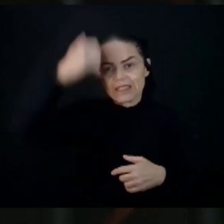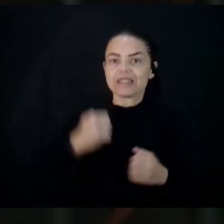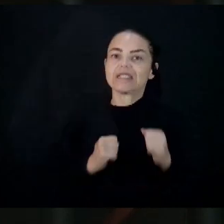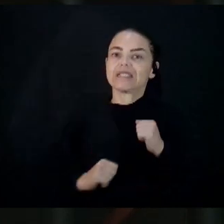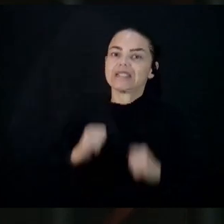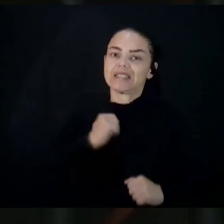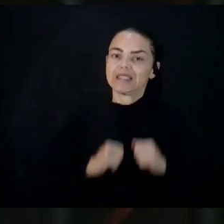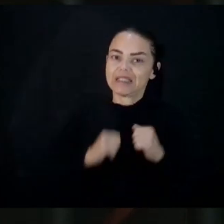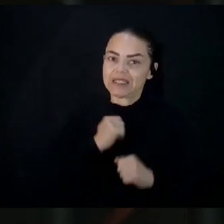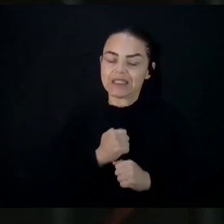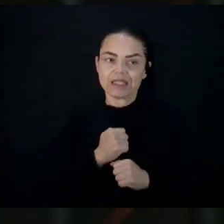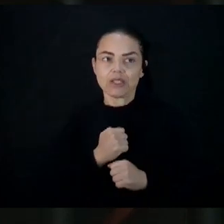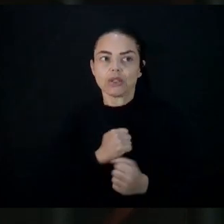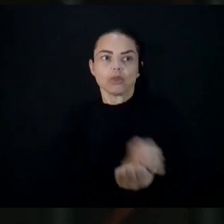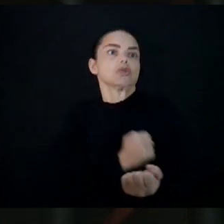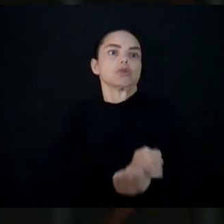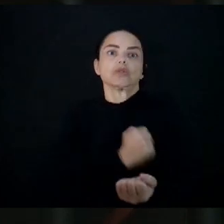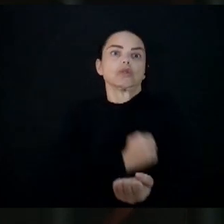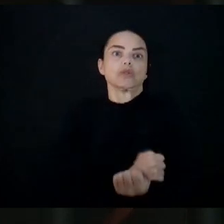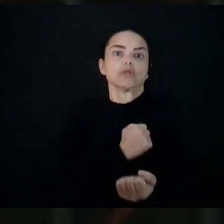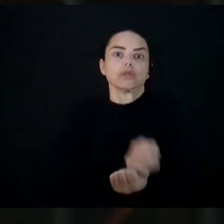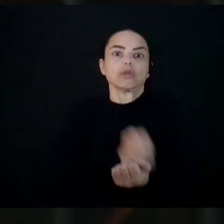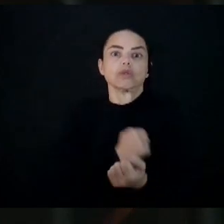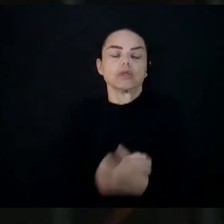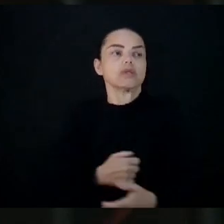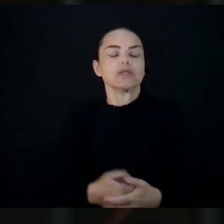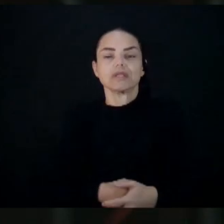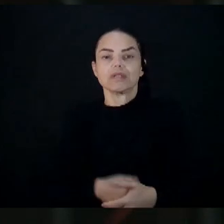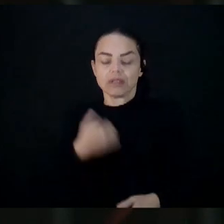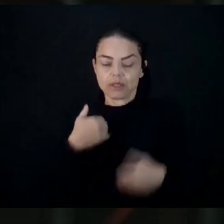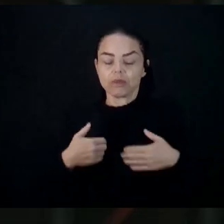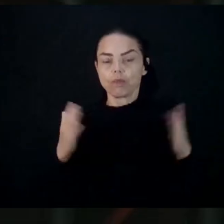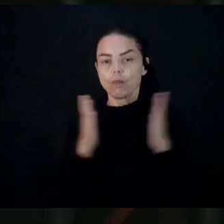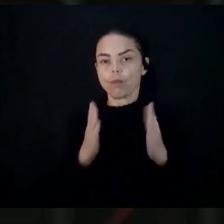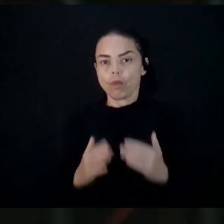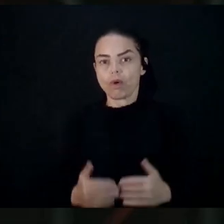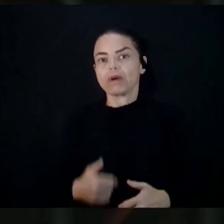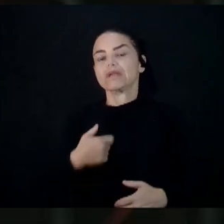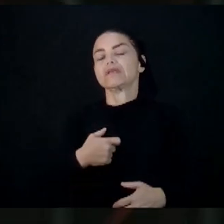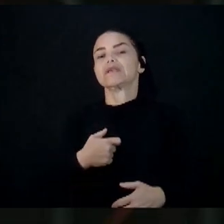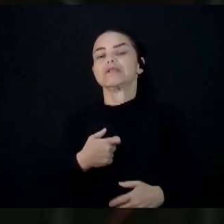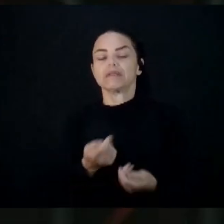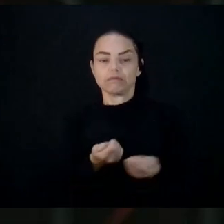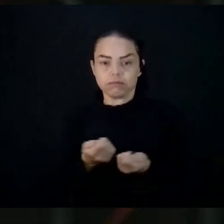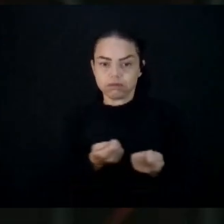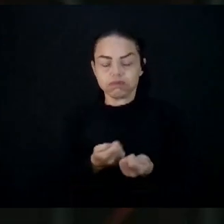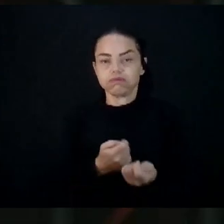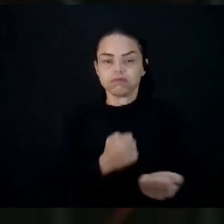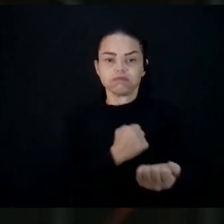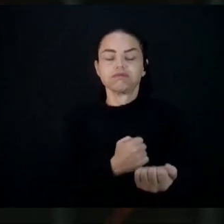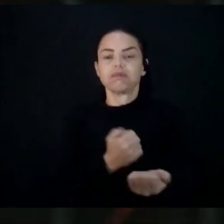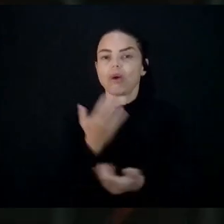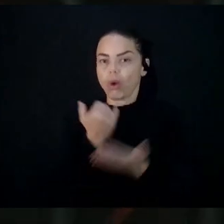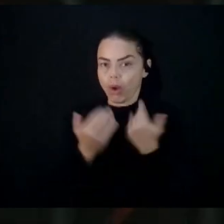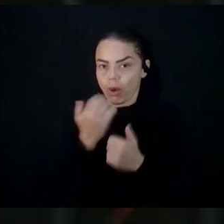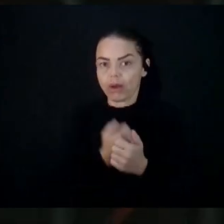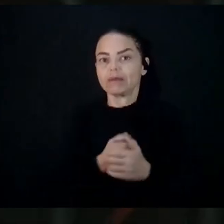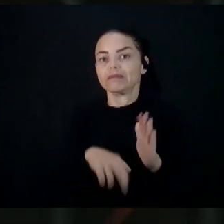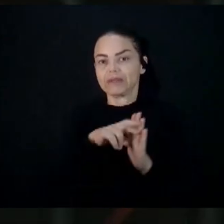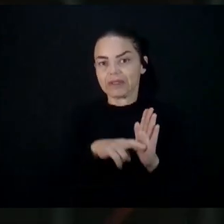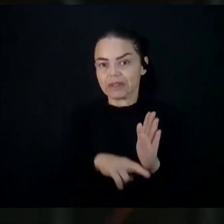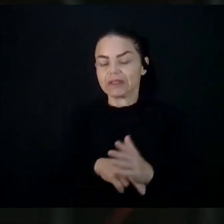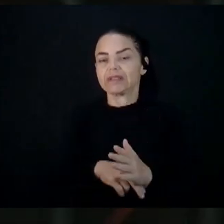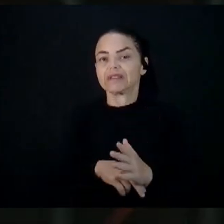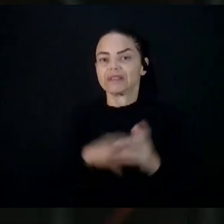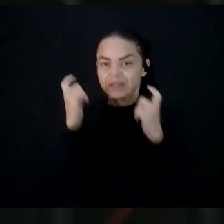ansiedade, obsessão, a busca pelo corpo perfeito e o monitoramento constante da alimentação, tem